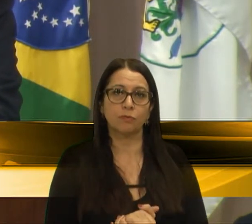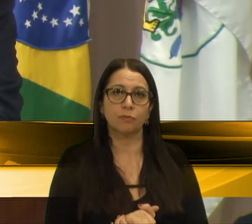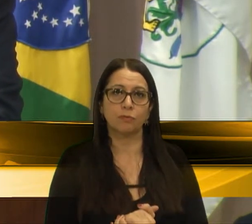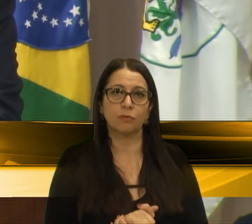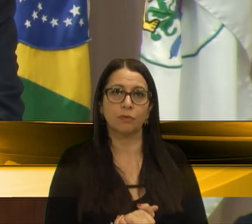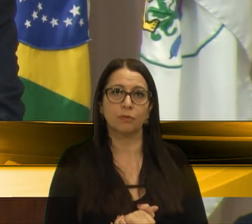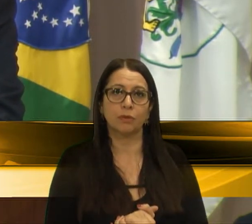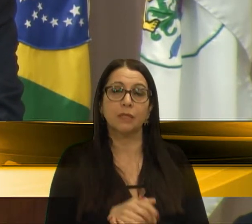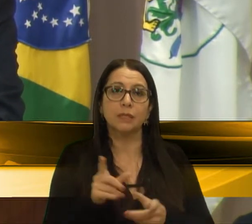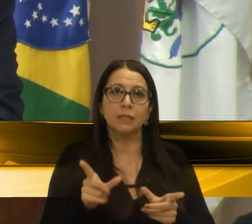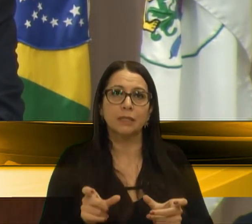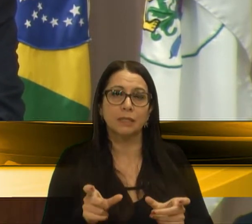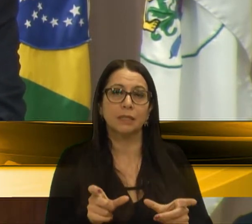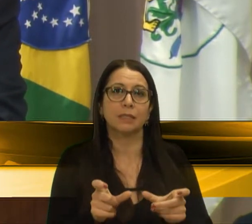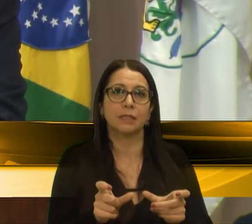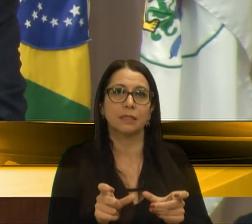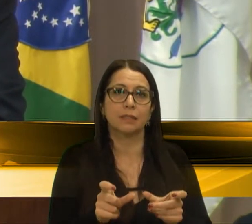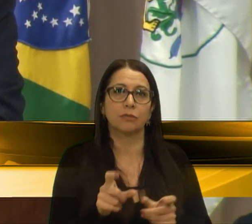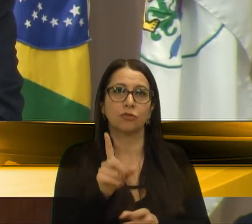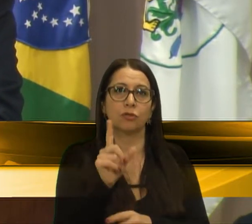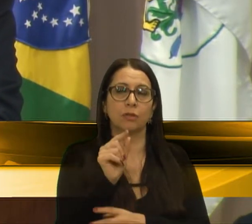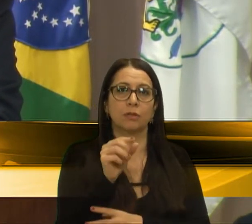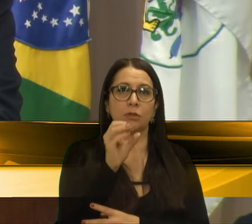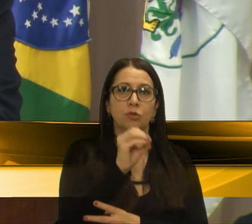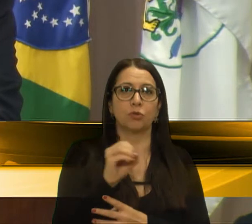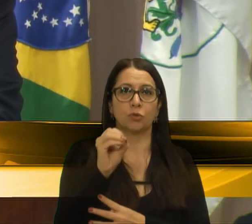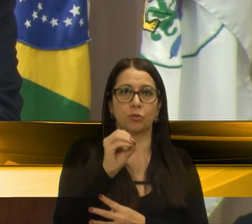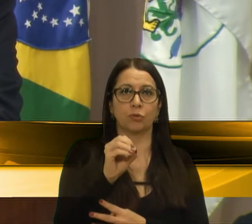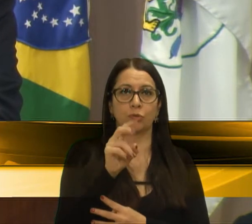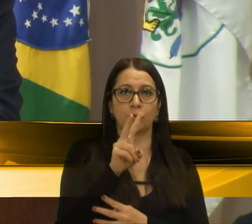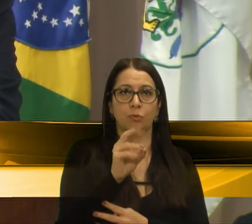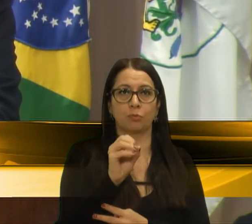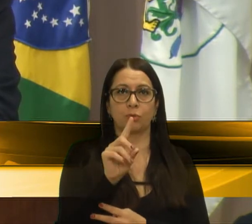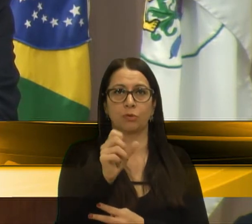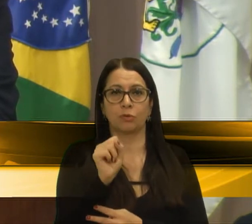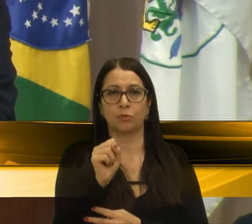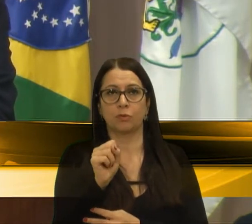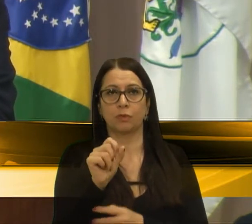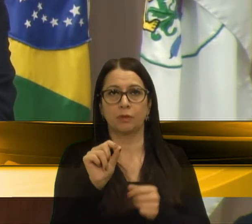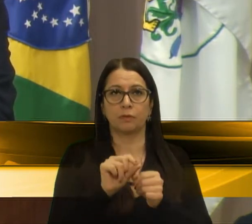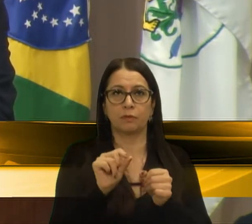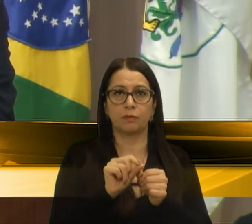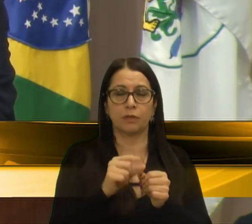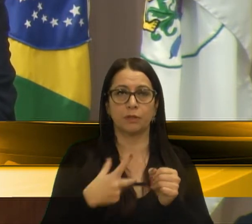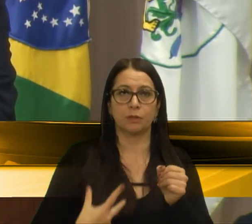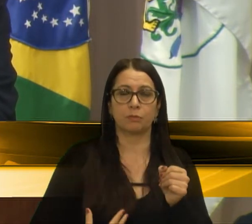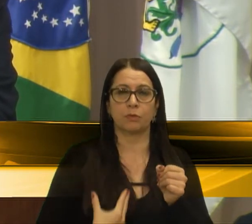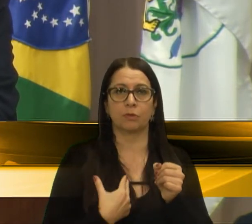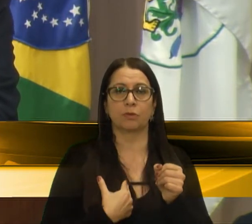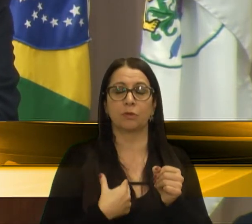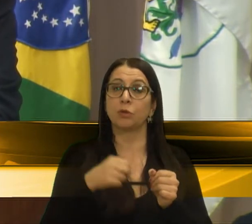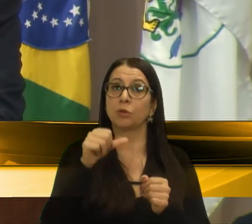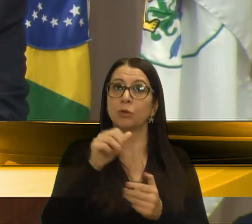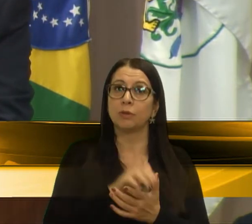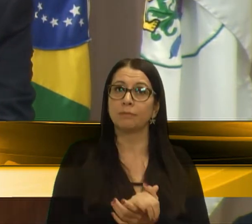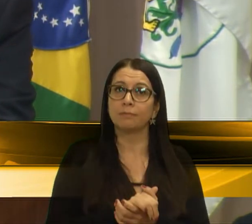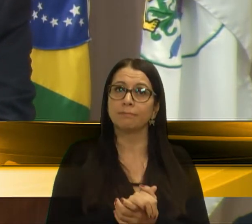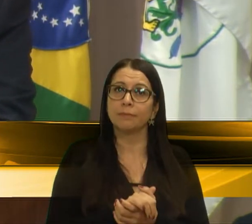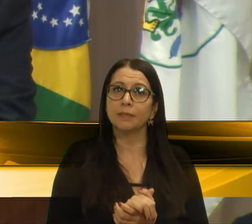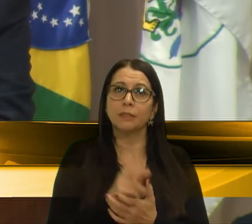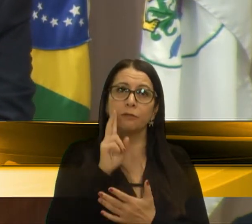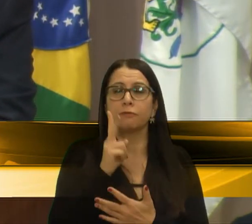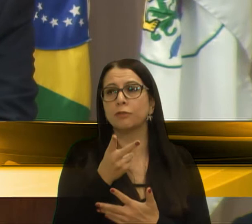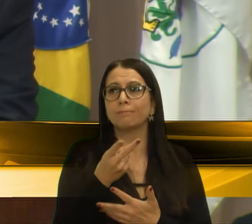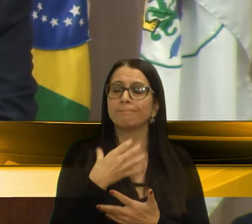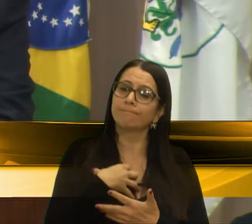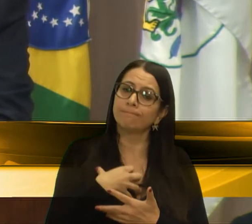Fui constatado com câncer dia 10 de outubro de 2018. Fiz a operação e encarei isso de uma maneira